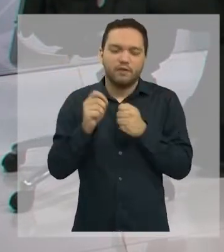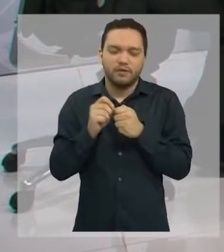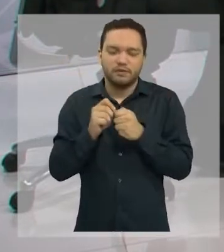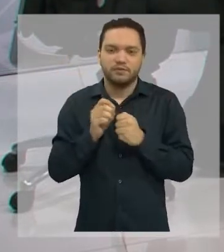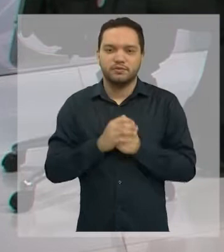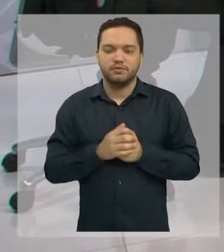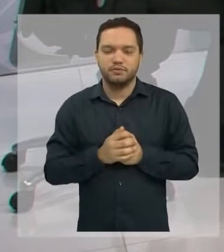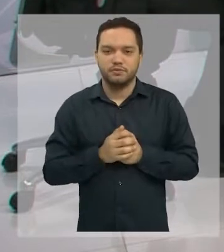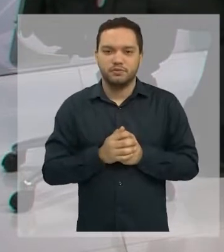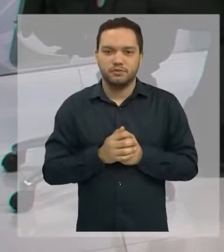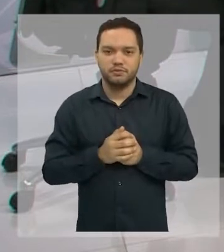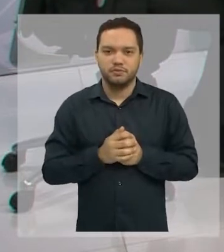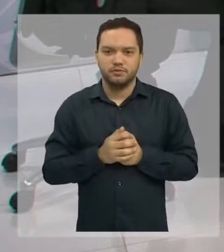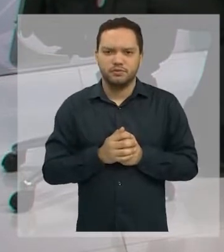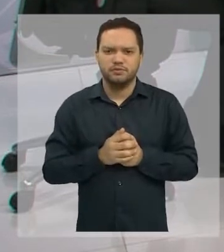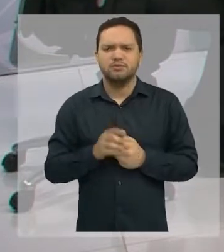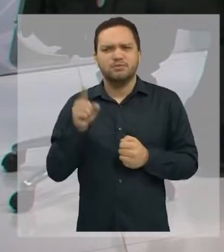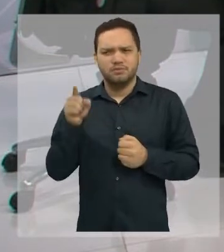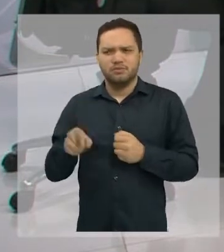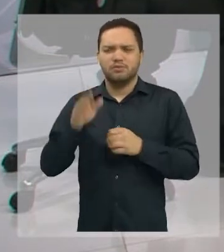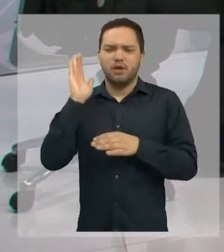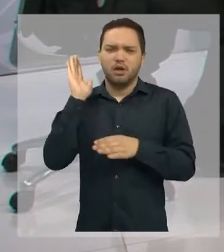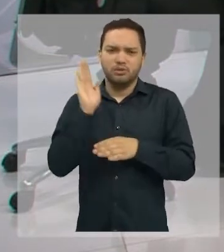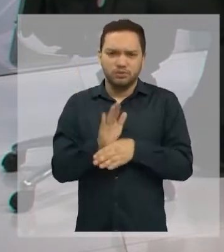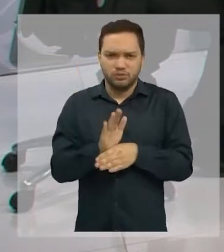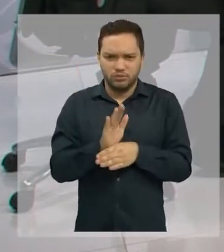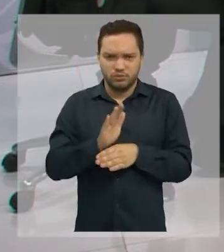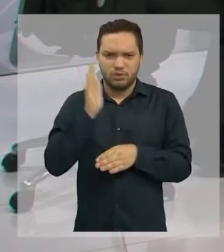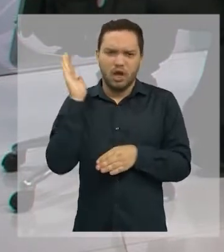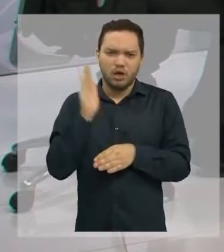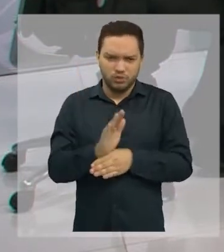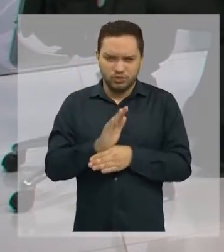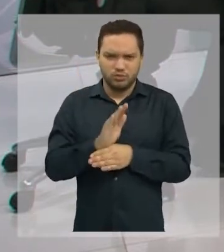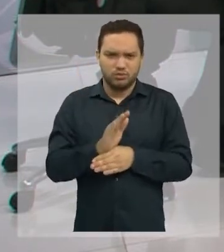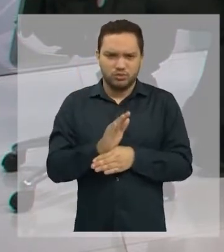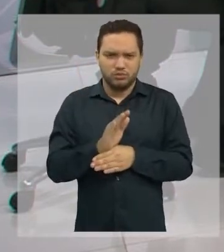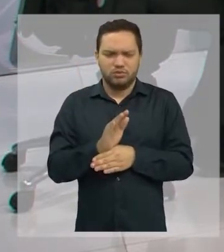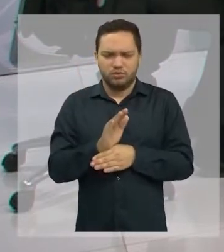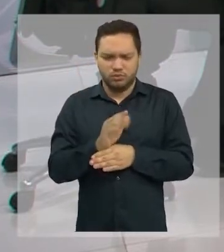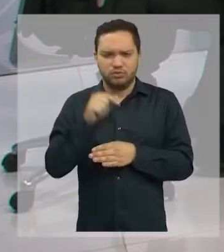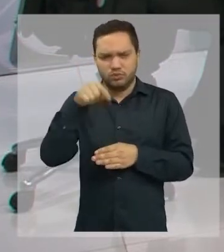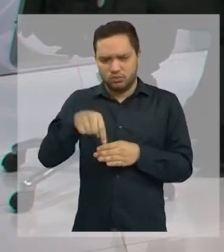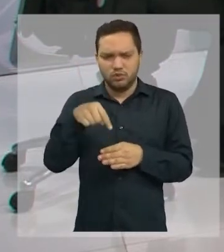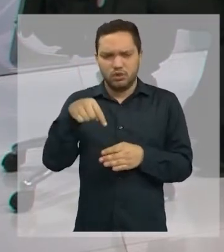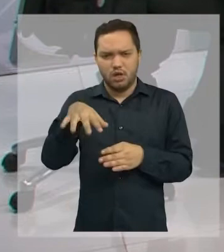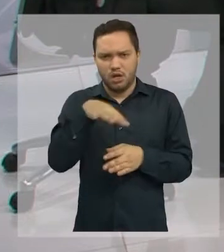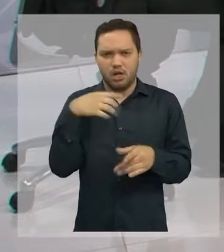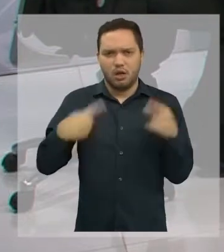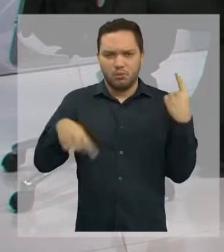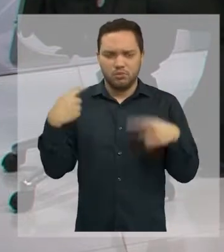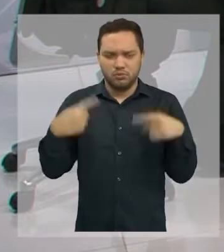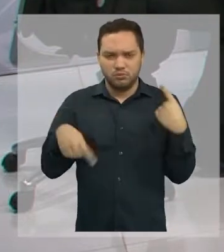busca, até que ponto isso vai favorecer aquilo que nós tantos cobramos, que é a renovação